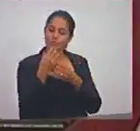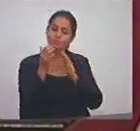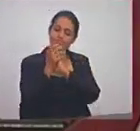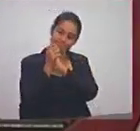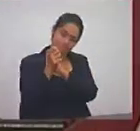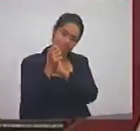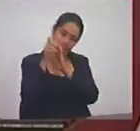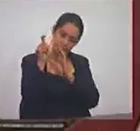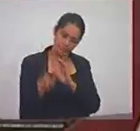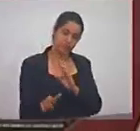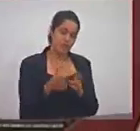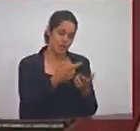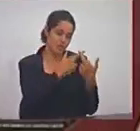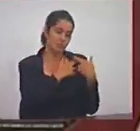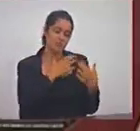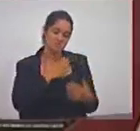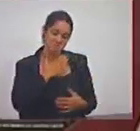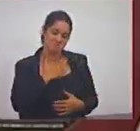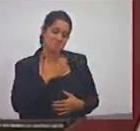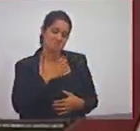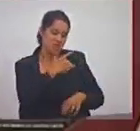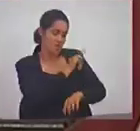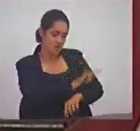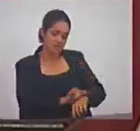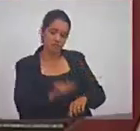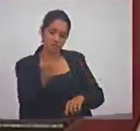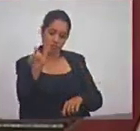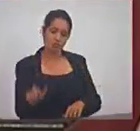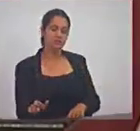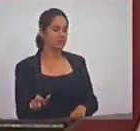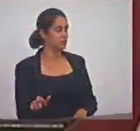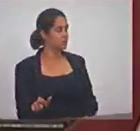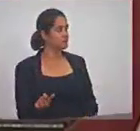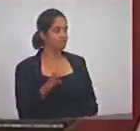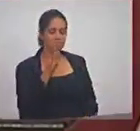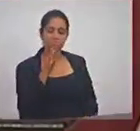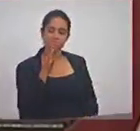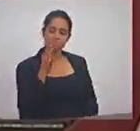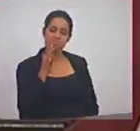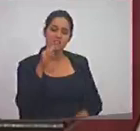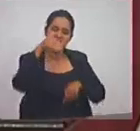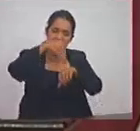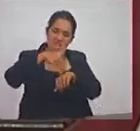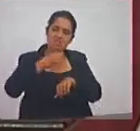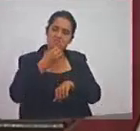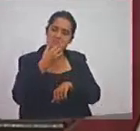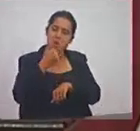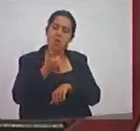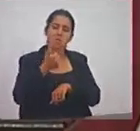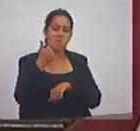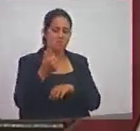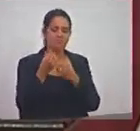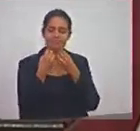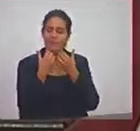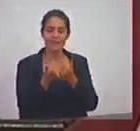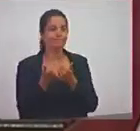Tem o meu respeito, viu, Meidão? Eu sei que você é muito amigo dele. Eu passei a conhecer o caráter dele. É a pessoa voltada para o bem e